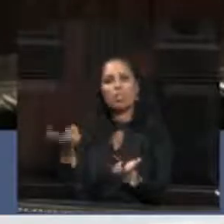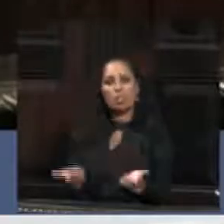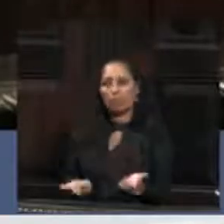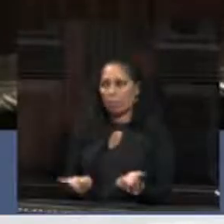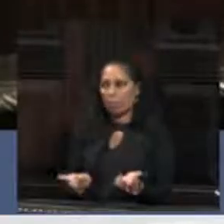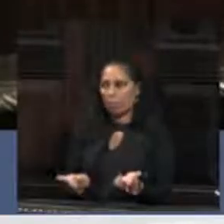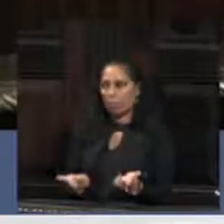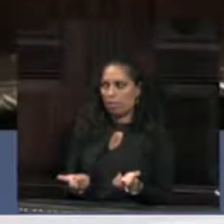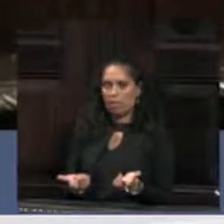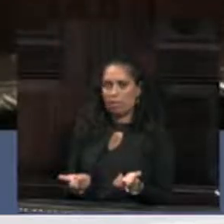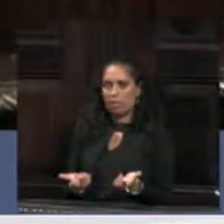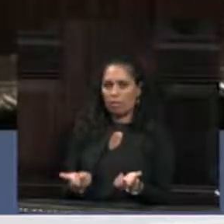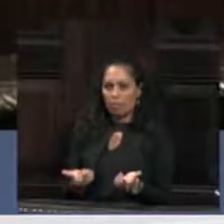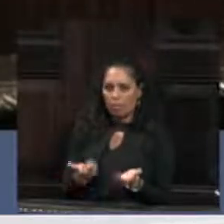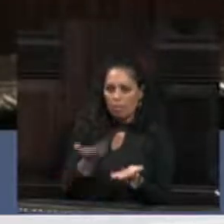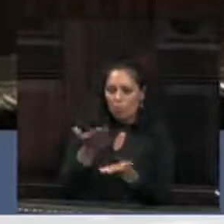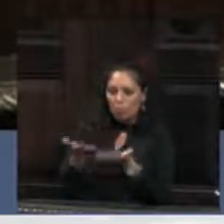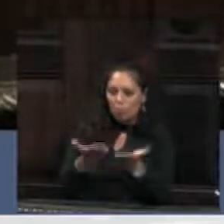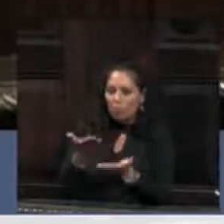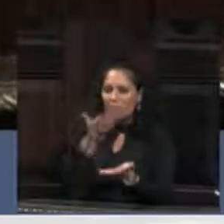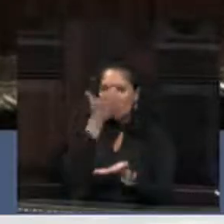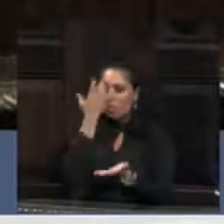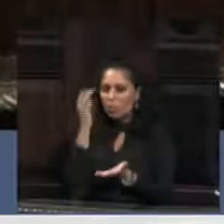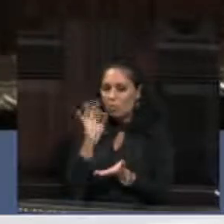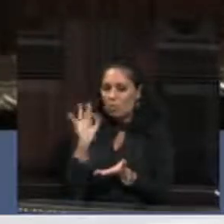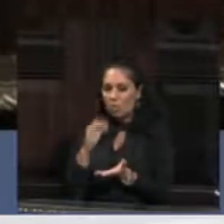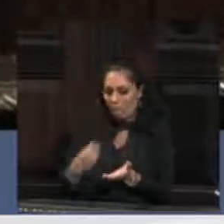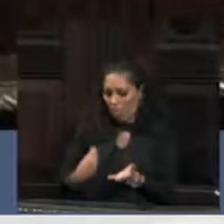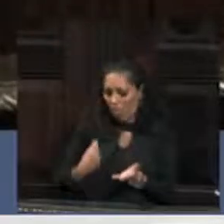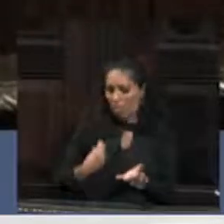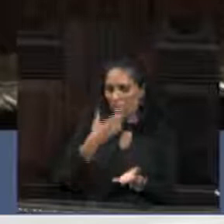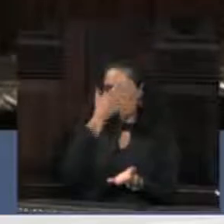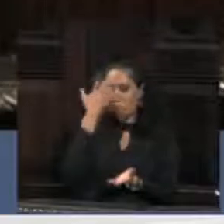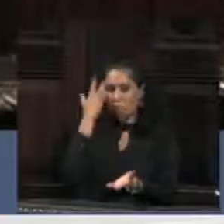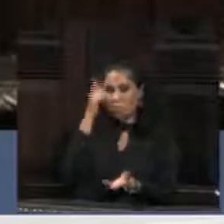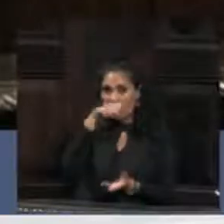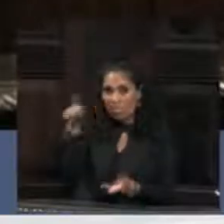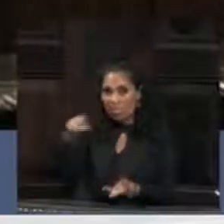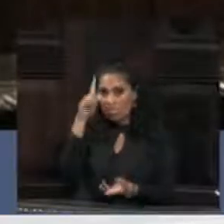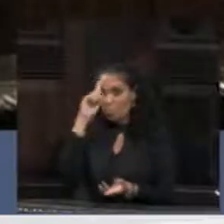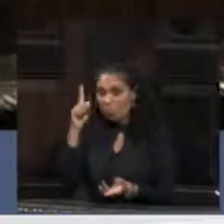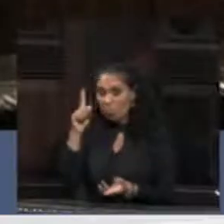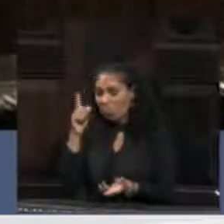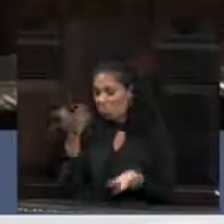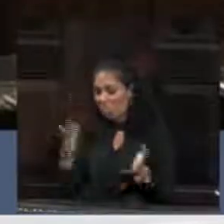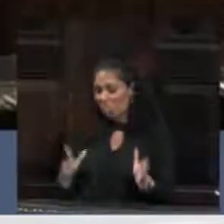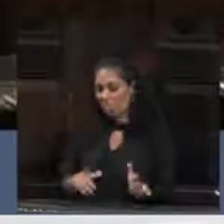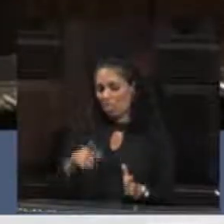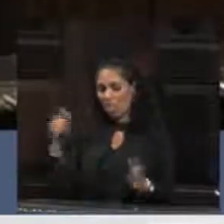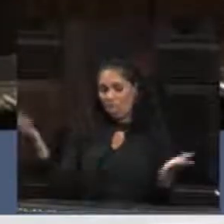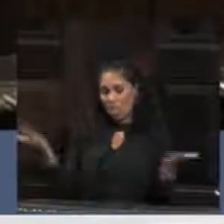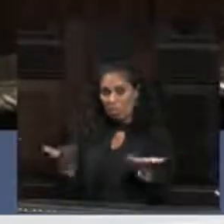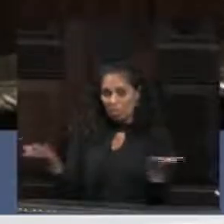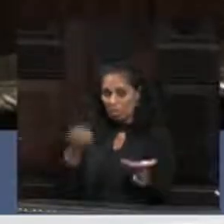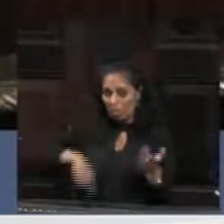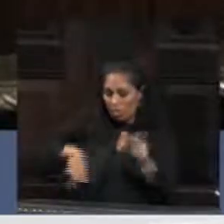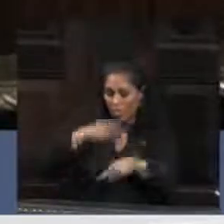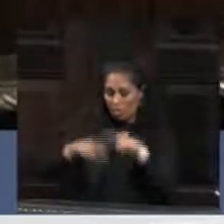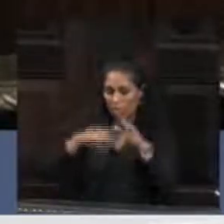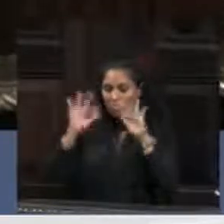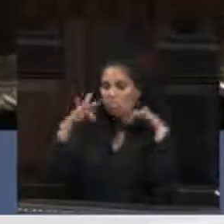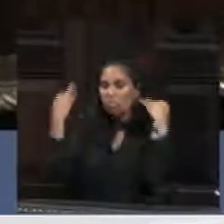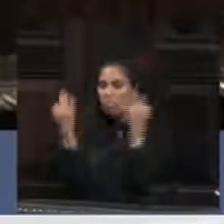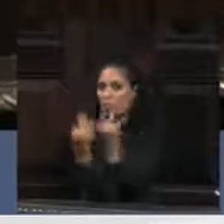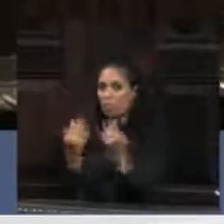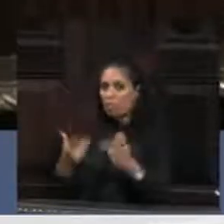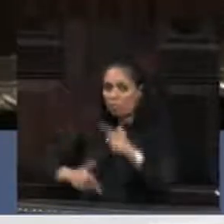vida real, da vida de pessoas. Nós estamos aqui falando de famílias. Nós estamos aqui falando